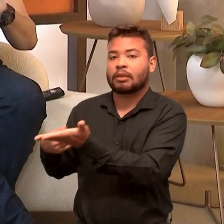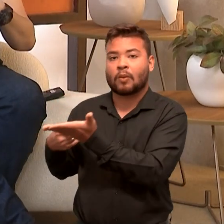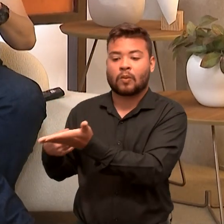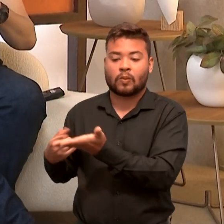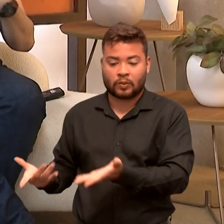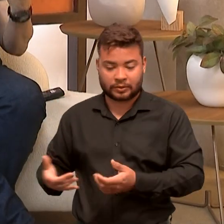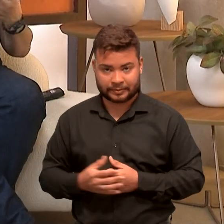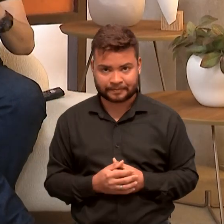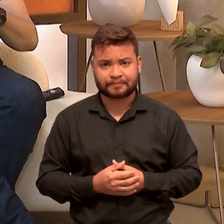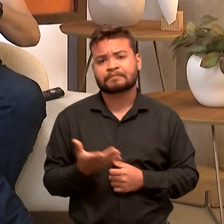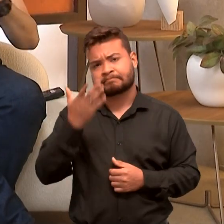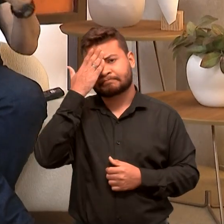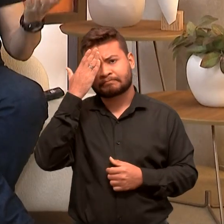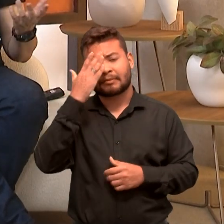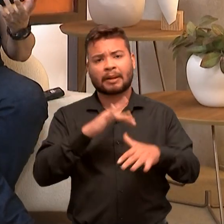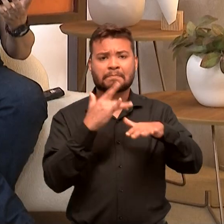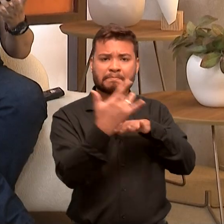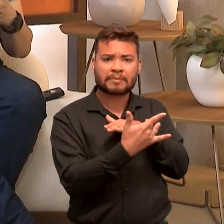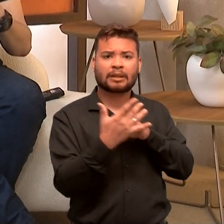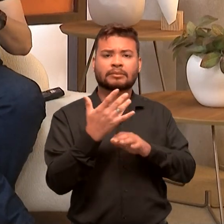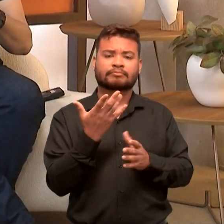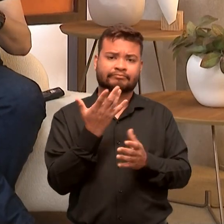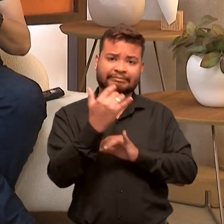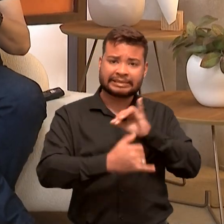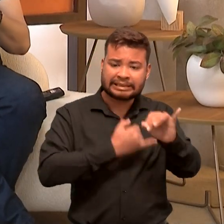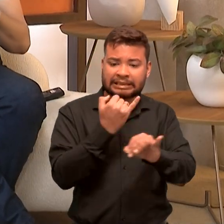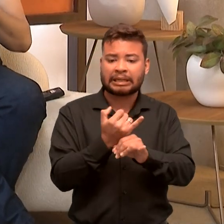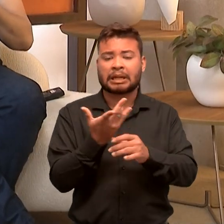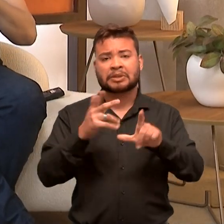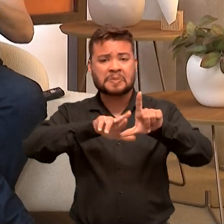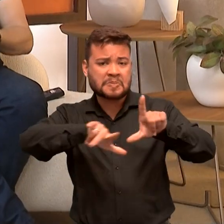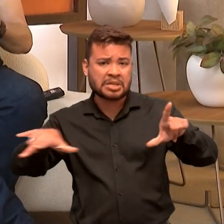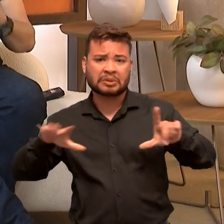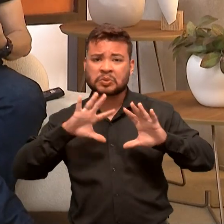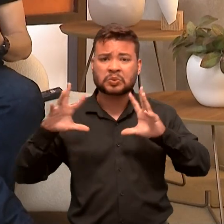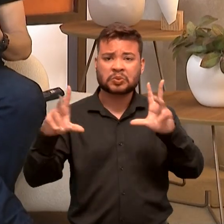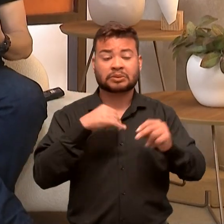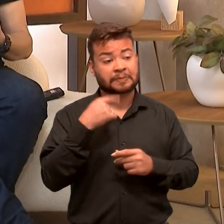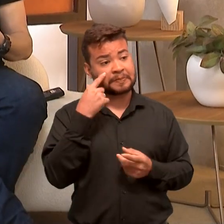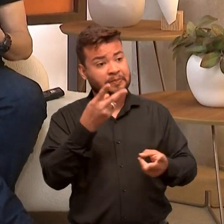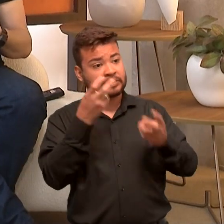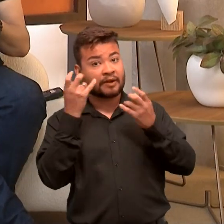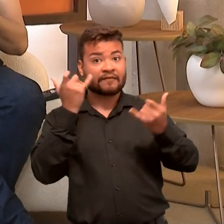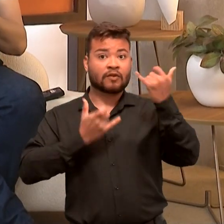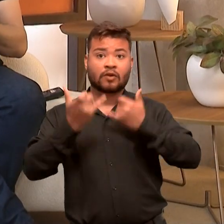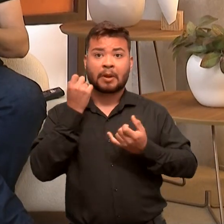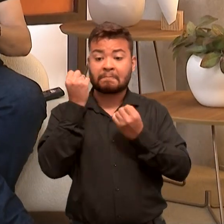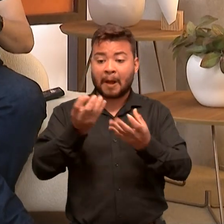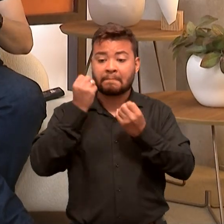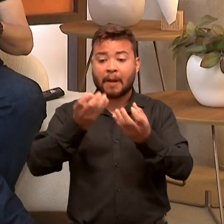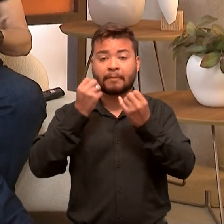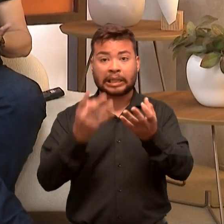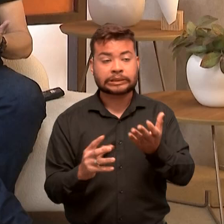com a medialização, com o uso de rede social, a gente sabe que a divulgação da informação está rápida e a susceptibilidade de